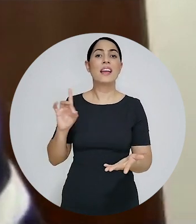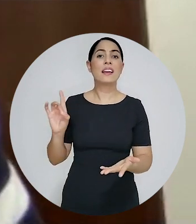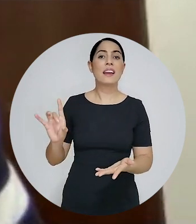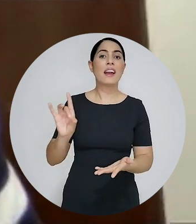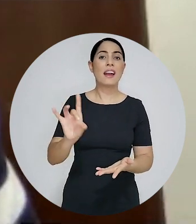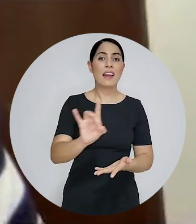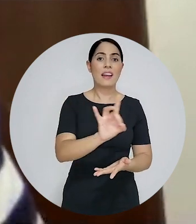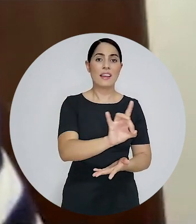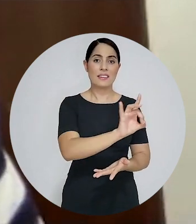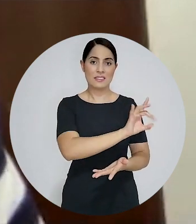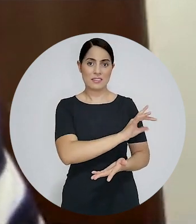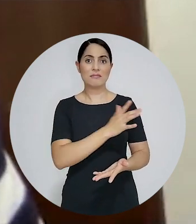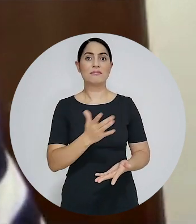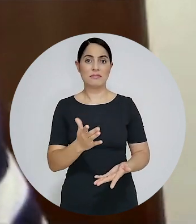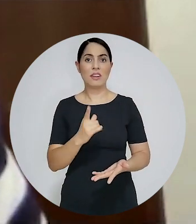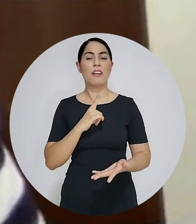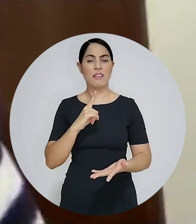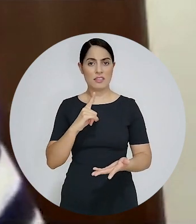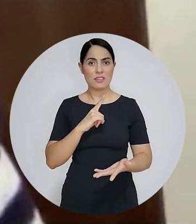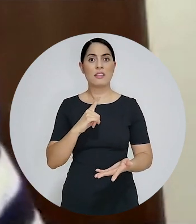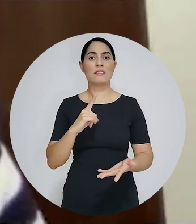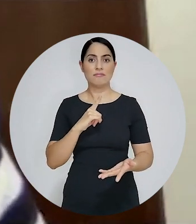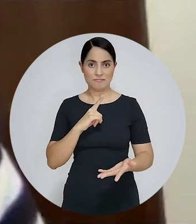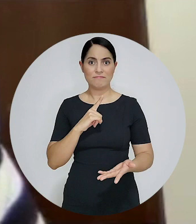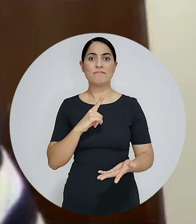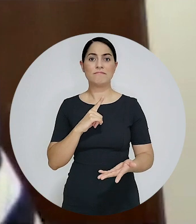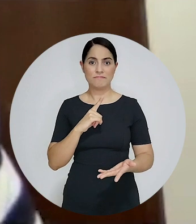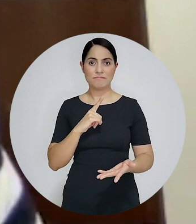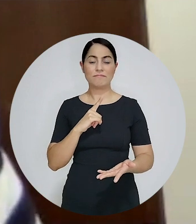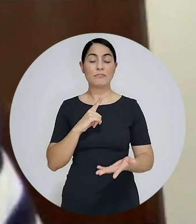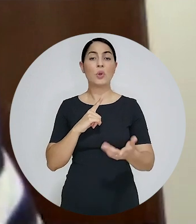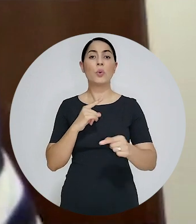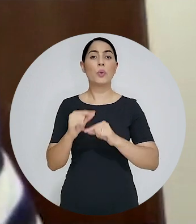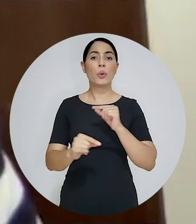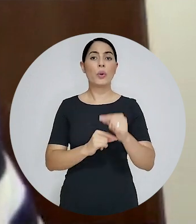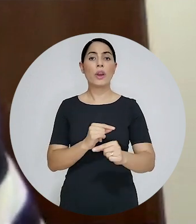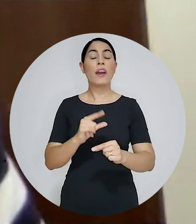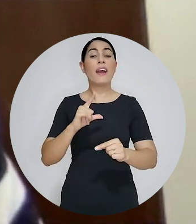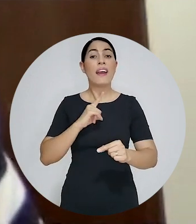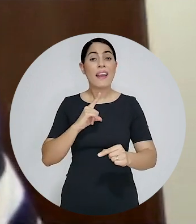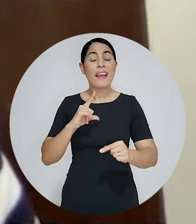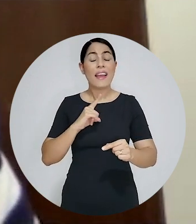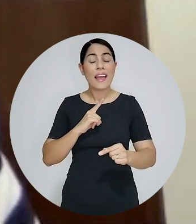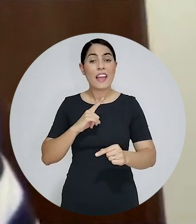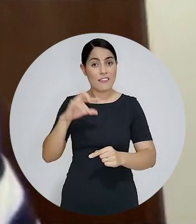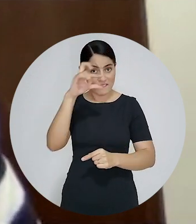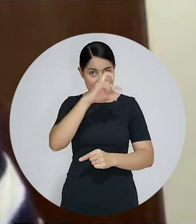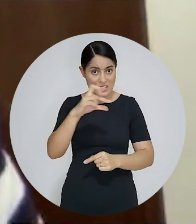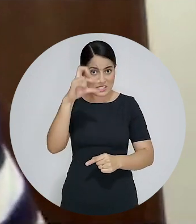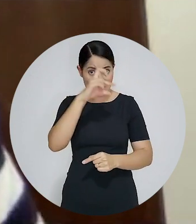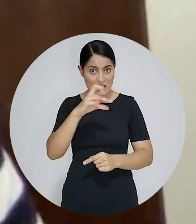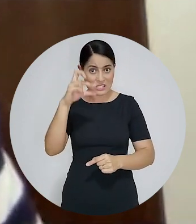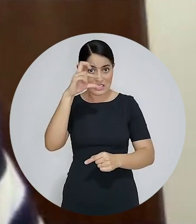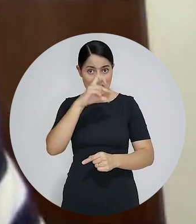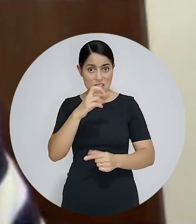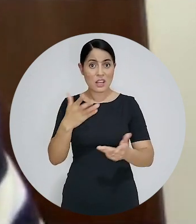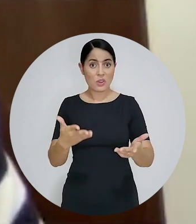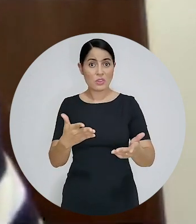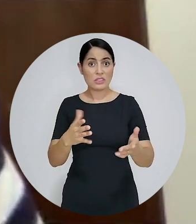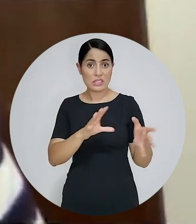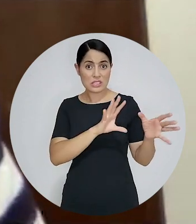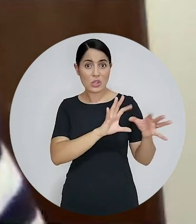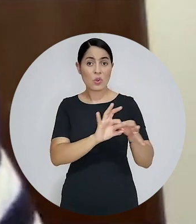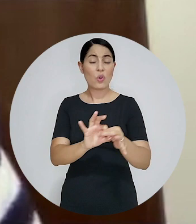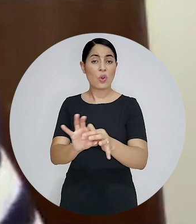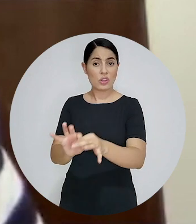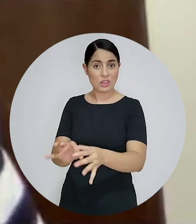bioma brasileiro deva ter dedicada a ele uma legislação específica que permita a